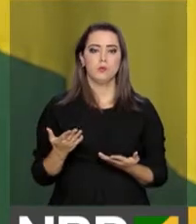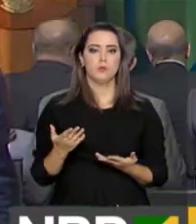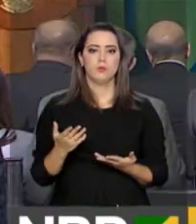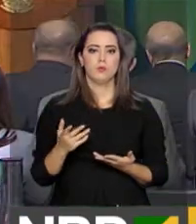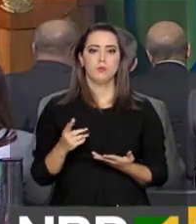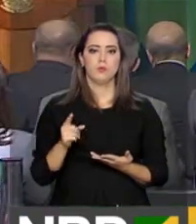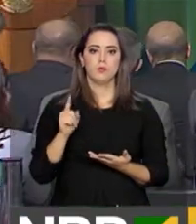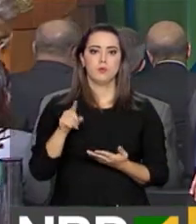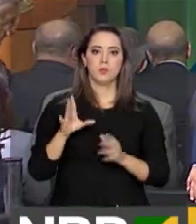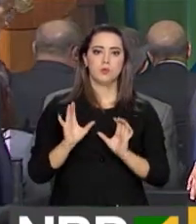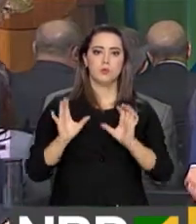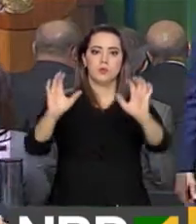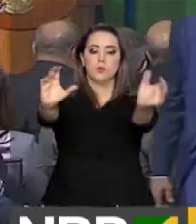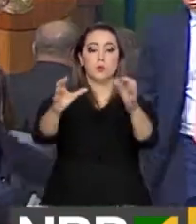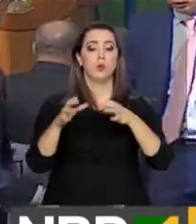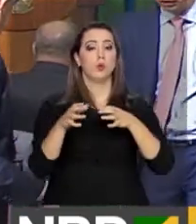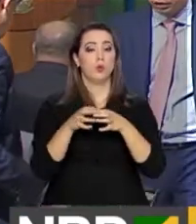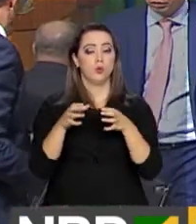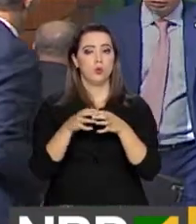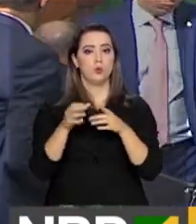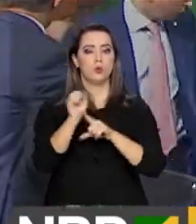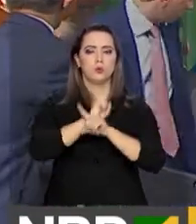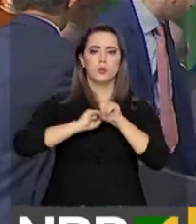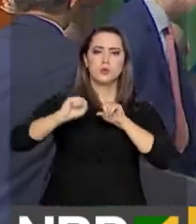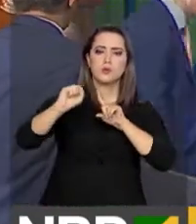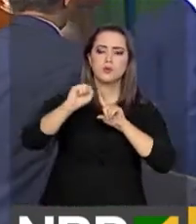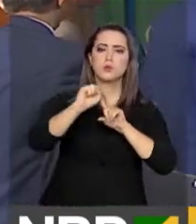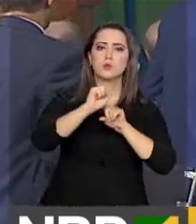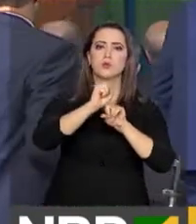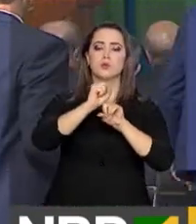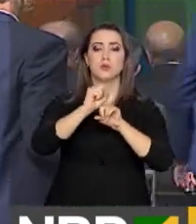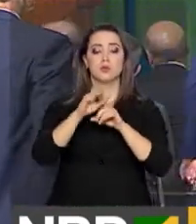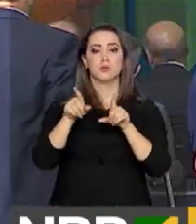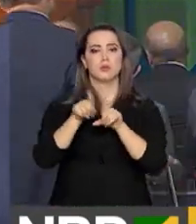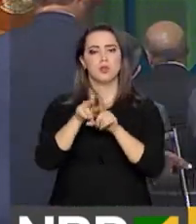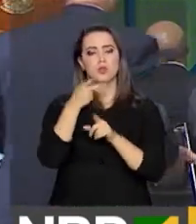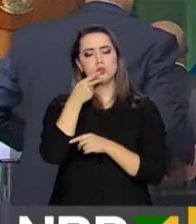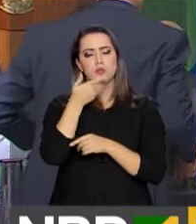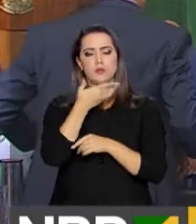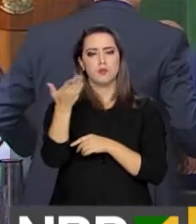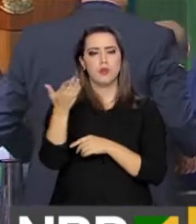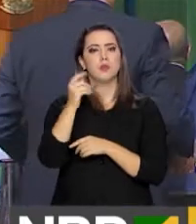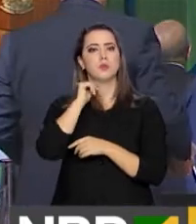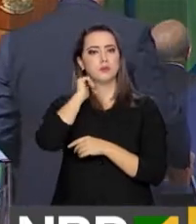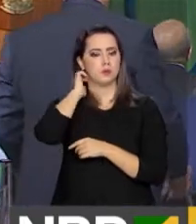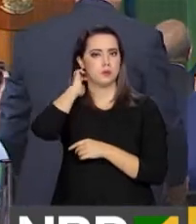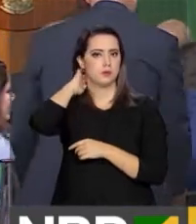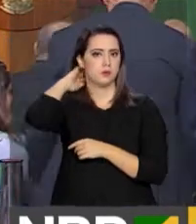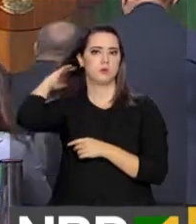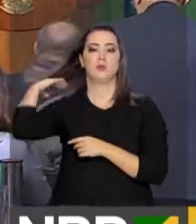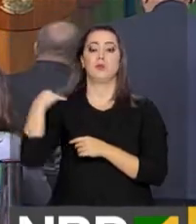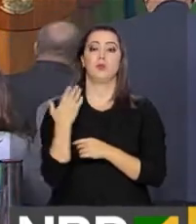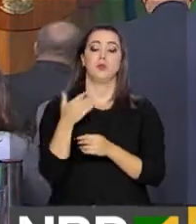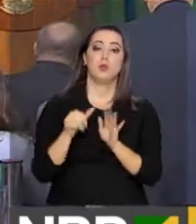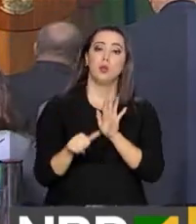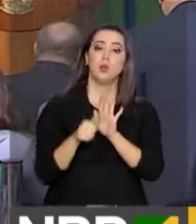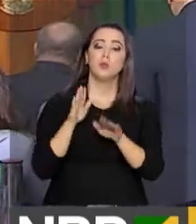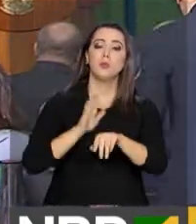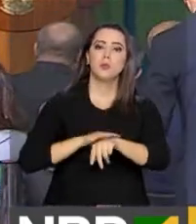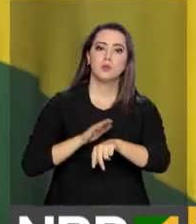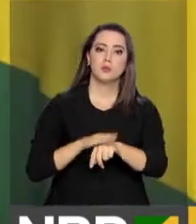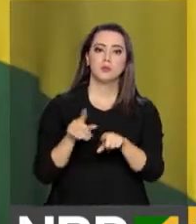membros da sociedade civil e até confesso a vocês que no primeiro